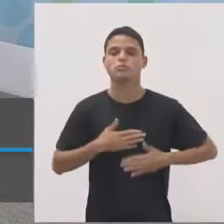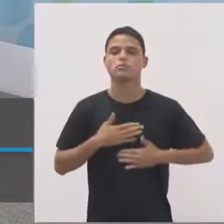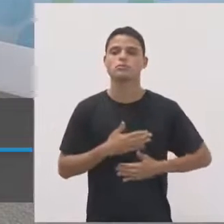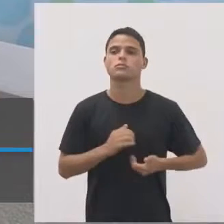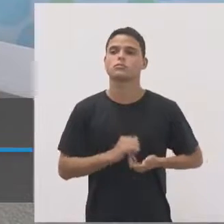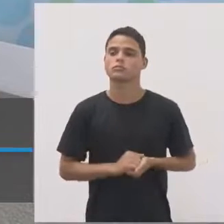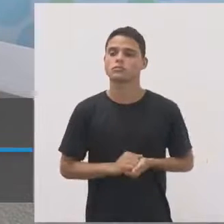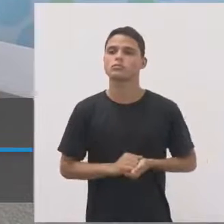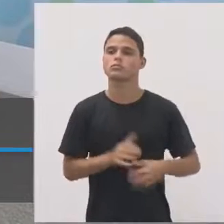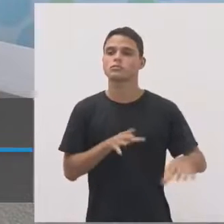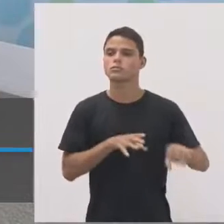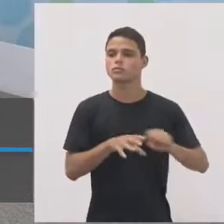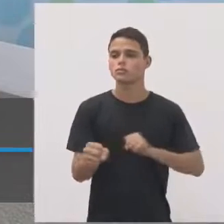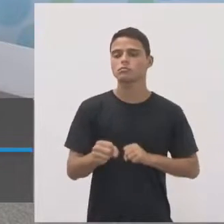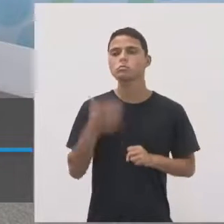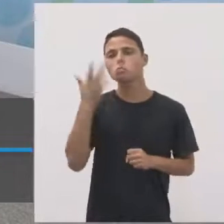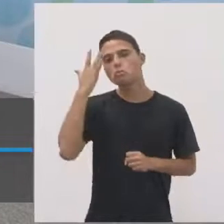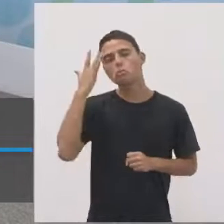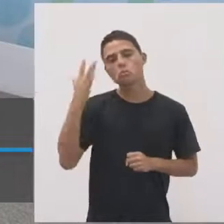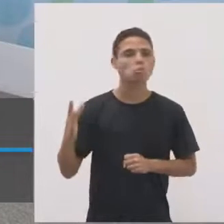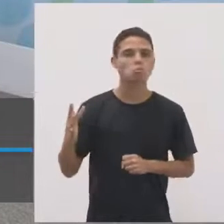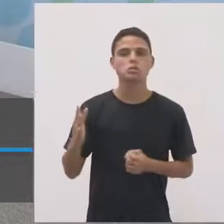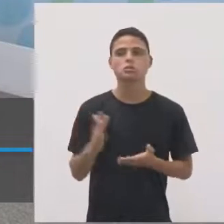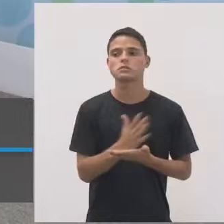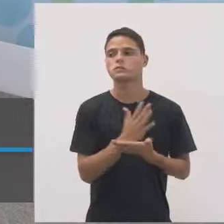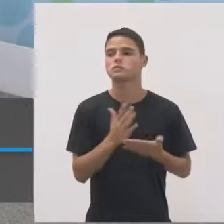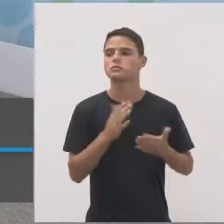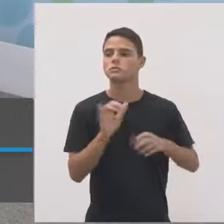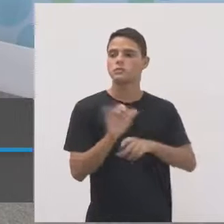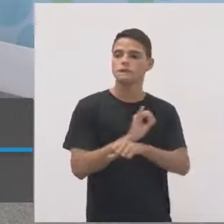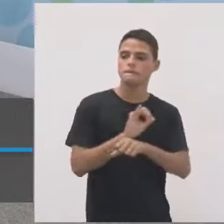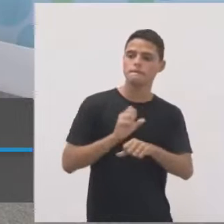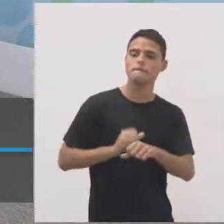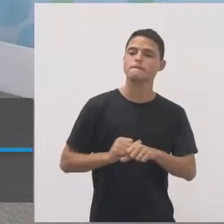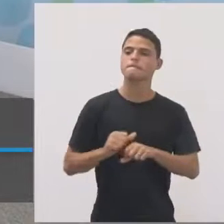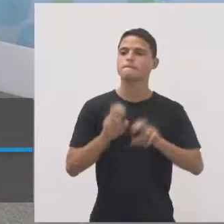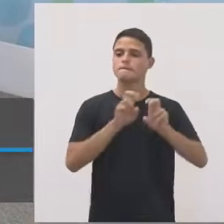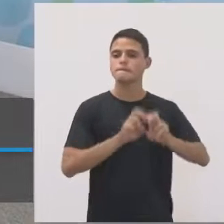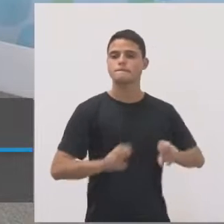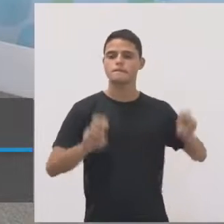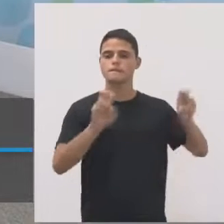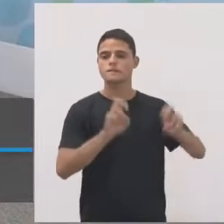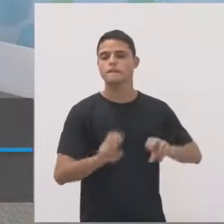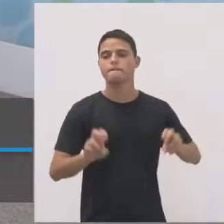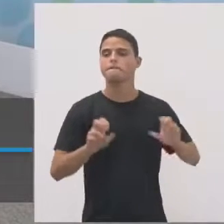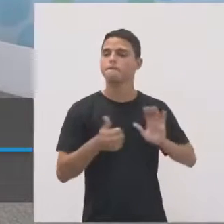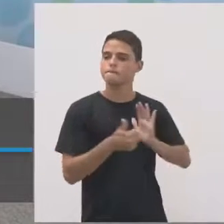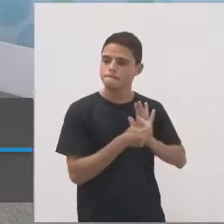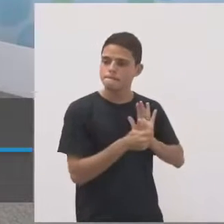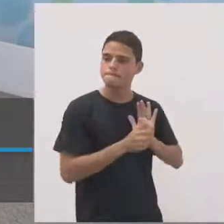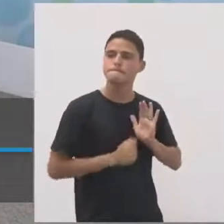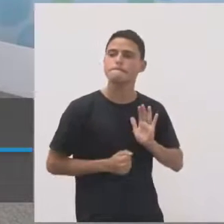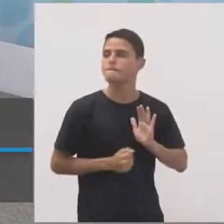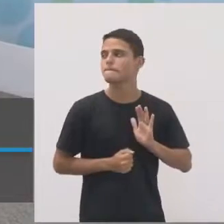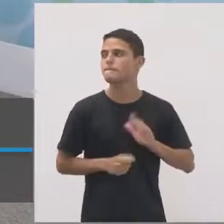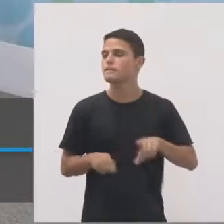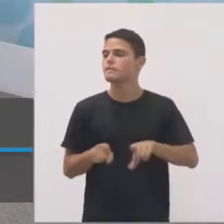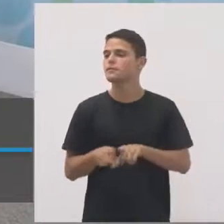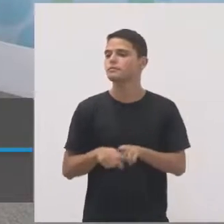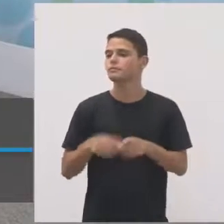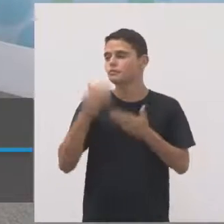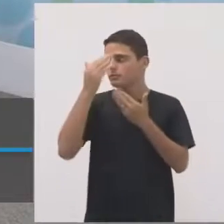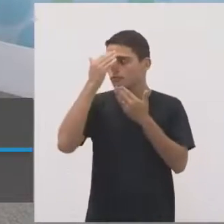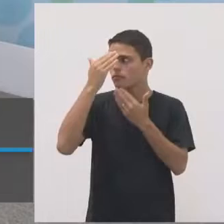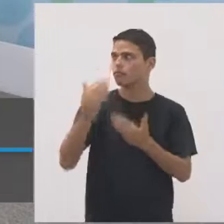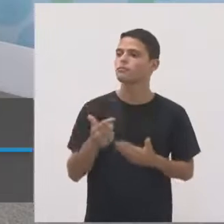falaram, nossa, eu não sabia de algumas coisas, das peças dos computadores, Sim. né? Então, achei que foi bem positivo, né? E te agradecer